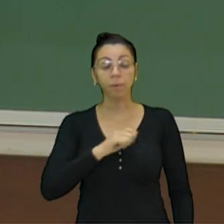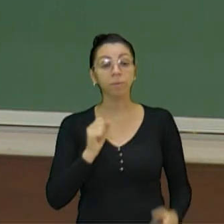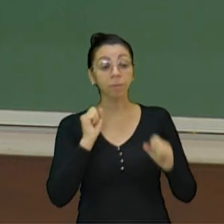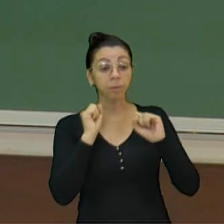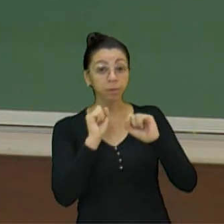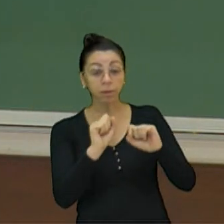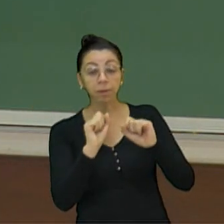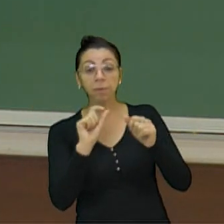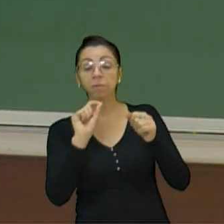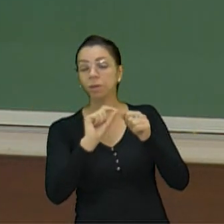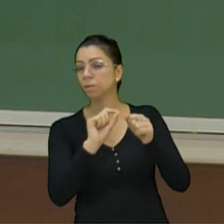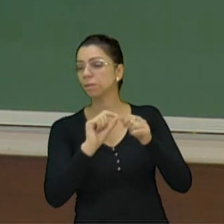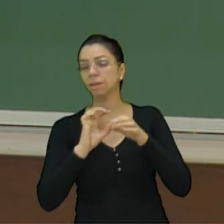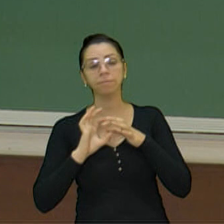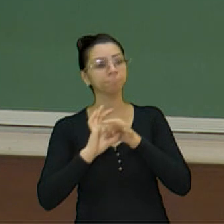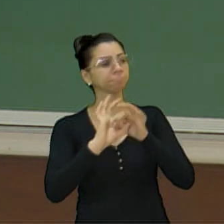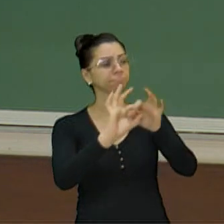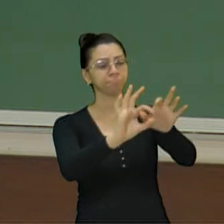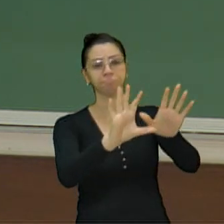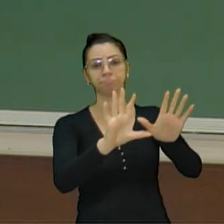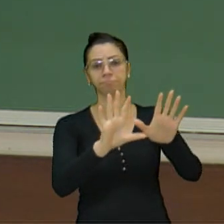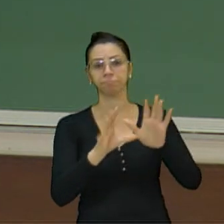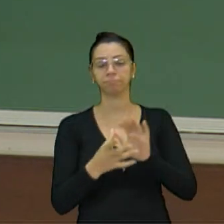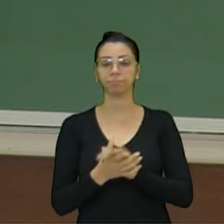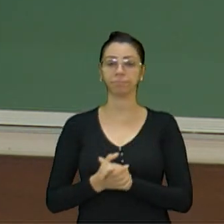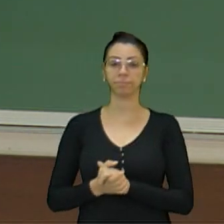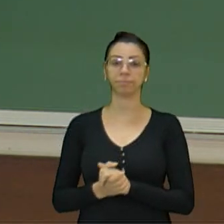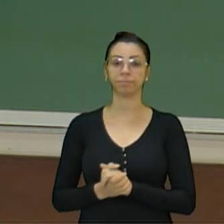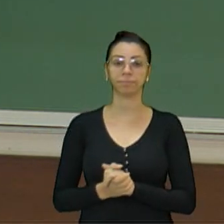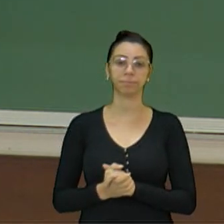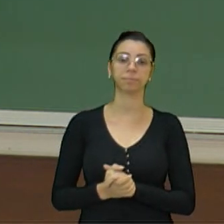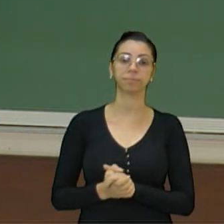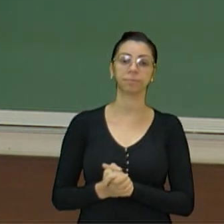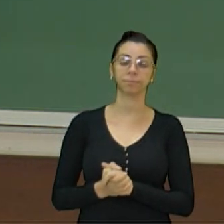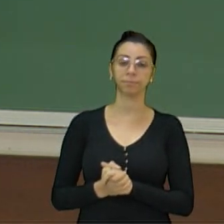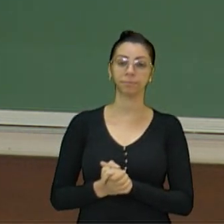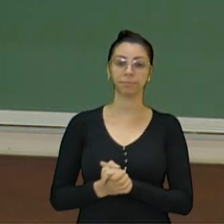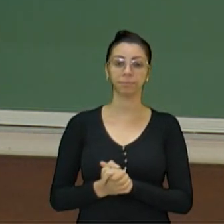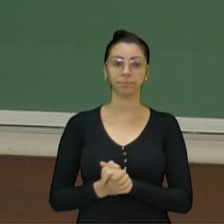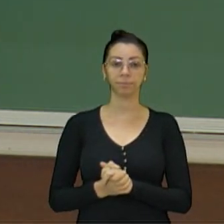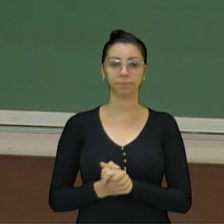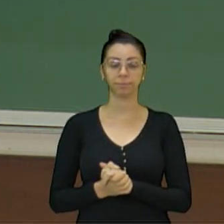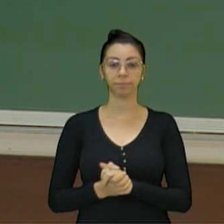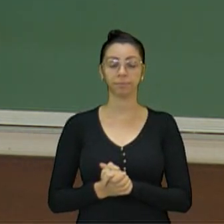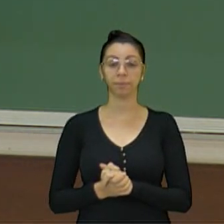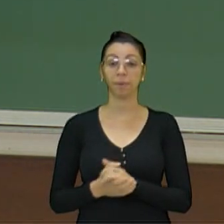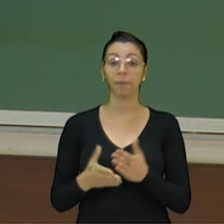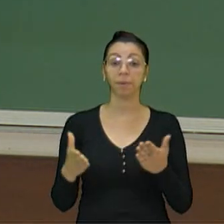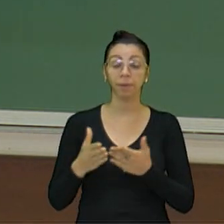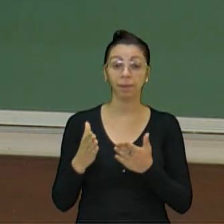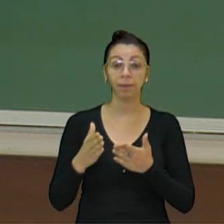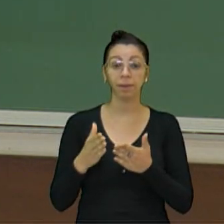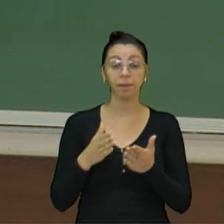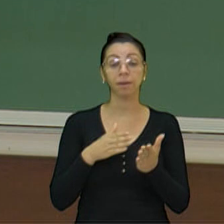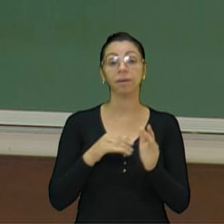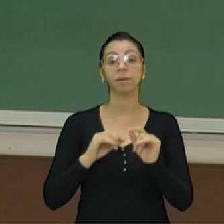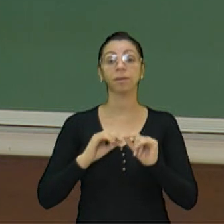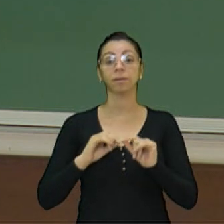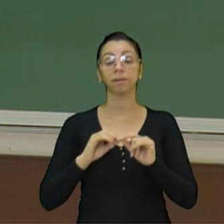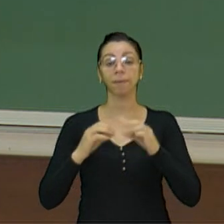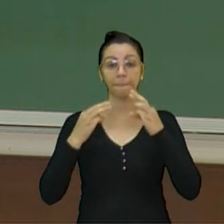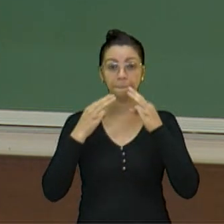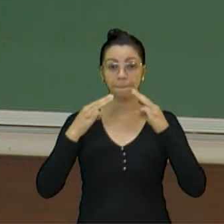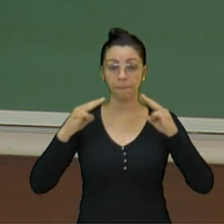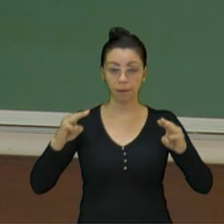quiser. Beleza? Esse é o título em português. E hoje a gente vai falar sobre anúncios e propagandas e nós vamos relembrar